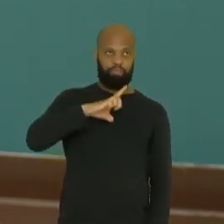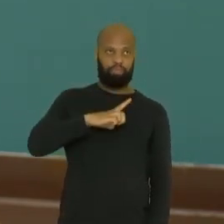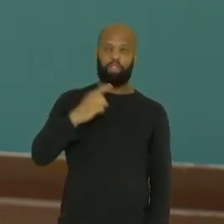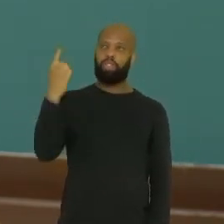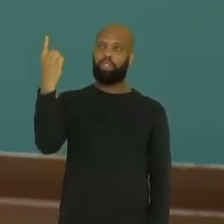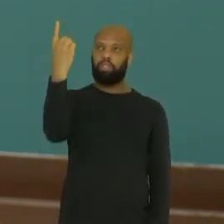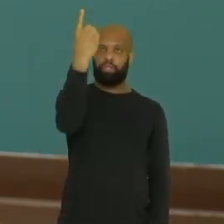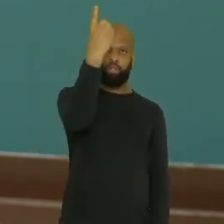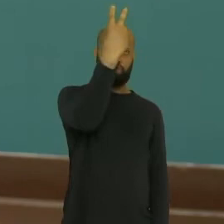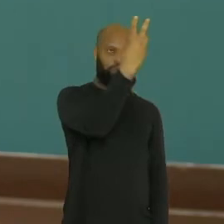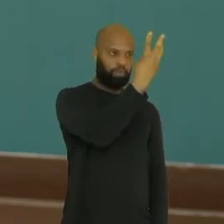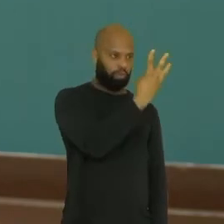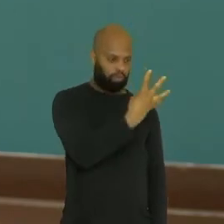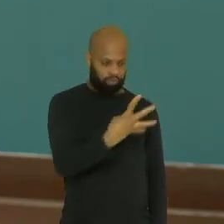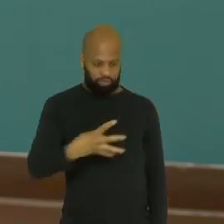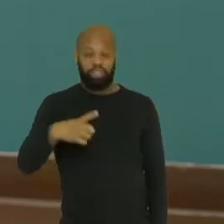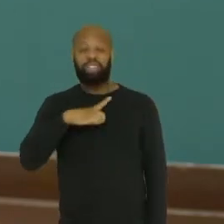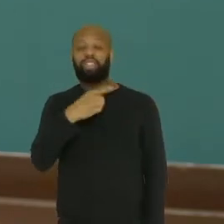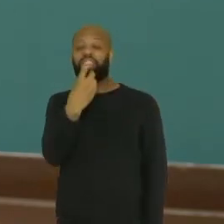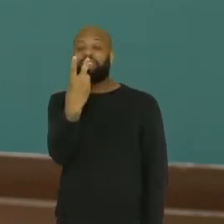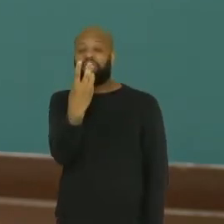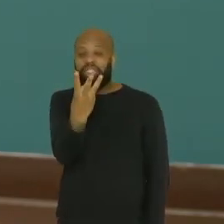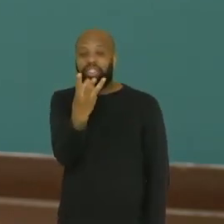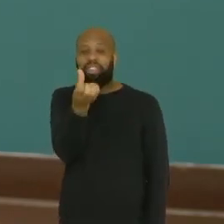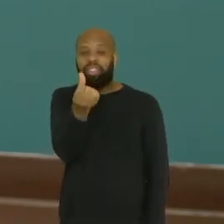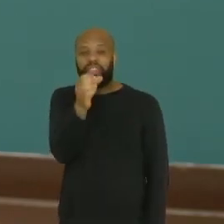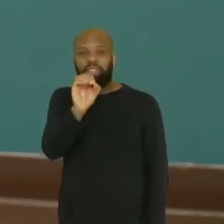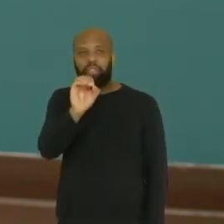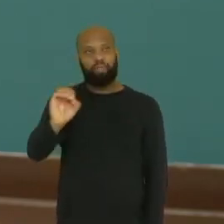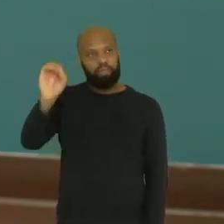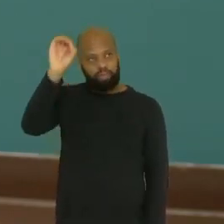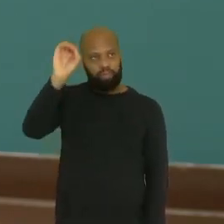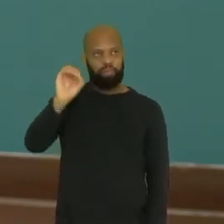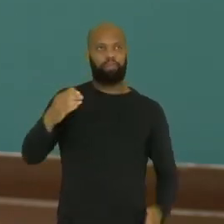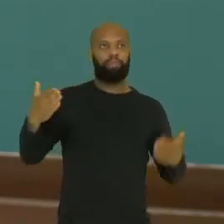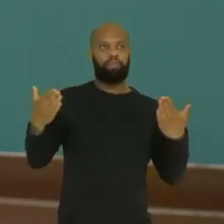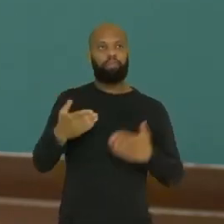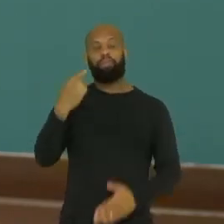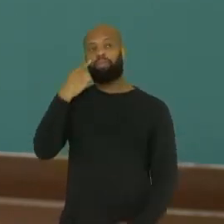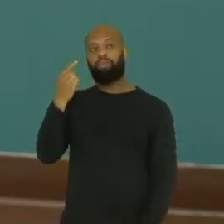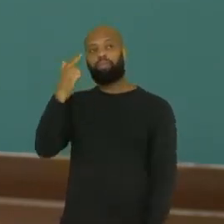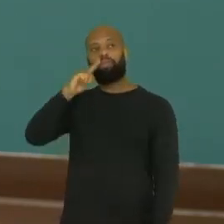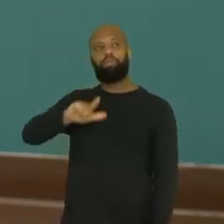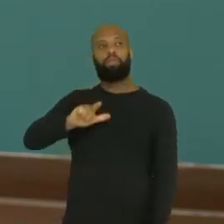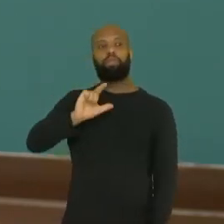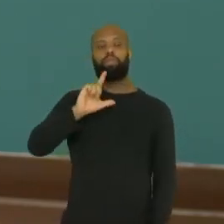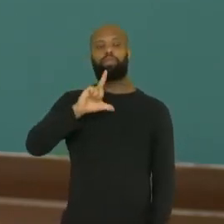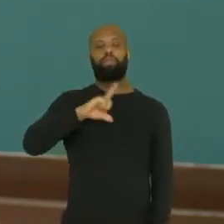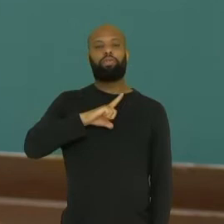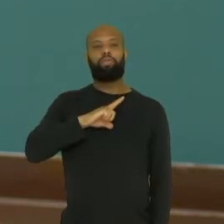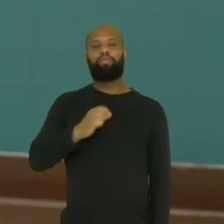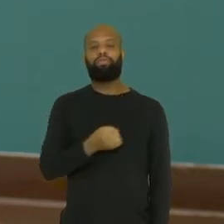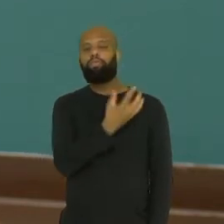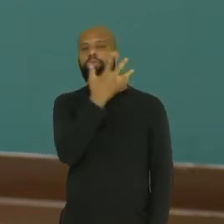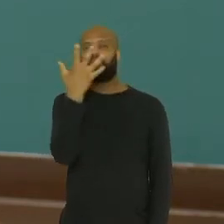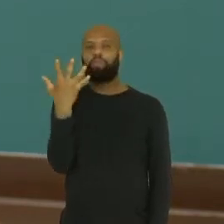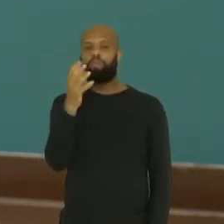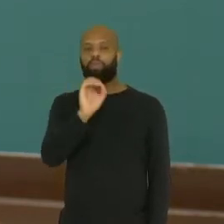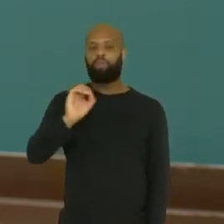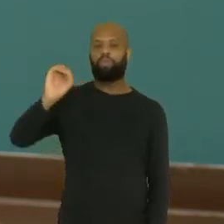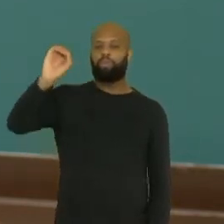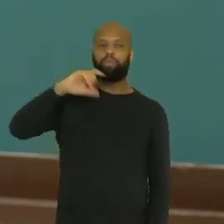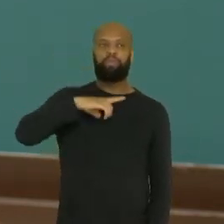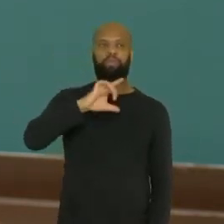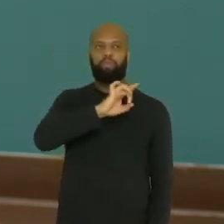grau, então 360 graus nessa situação. Então, agora a gente consegue dizer quantos graus mede cada